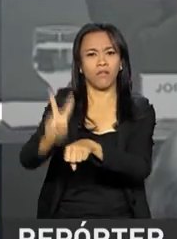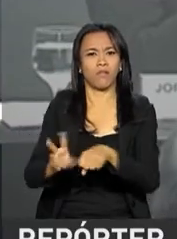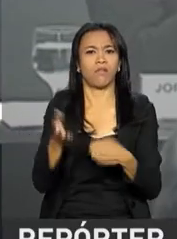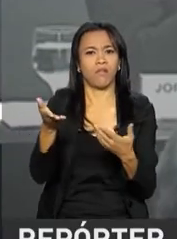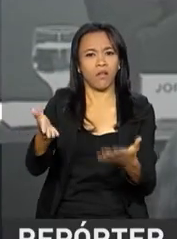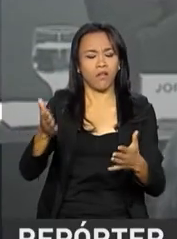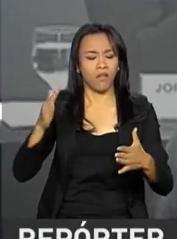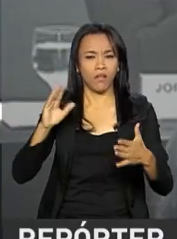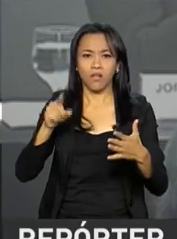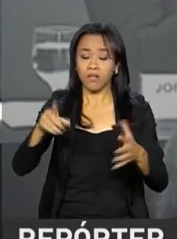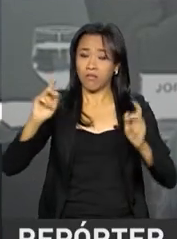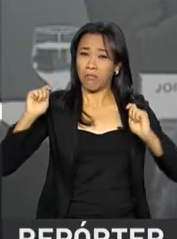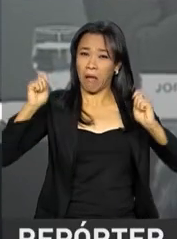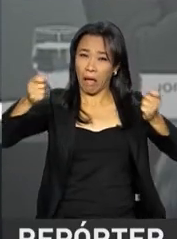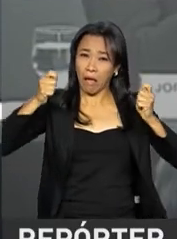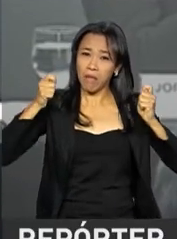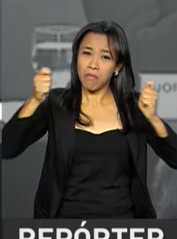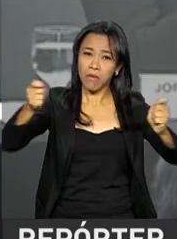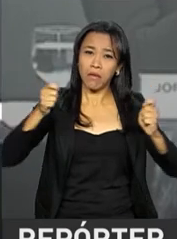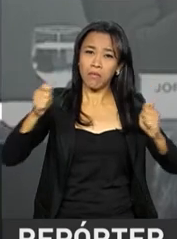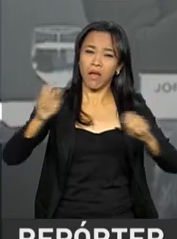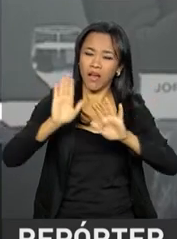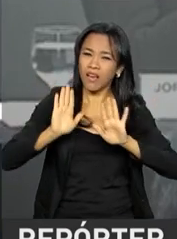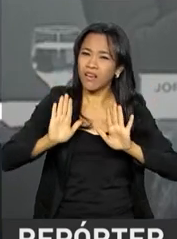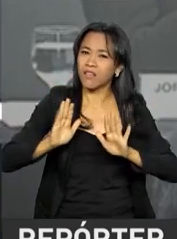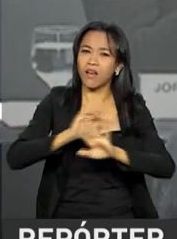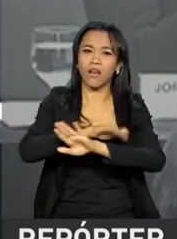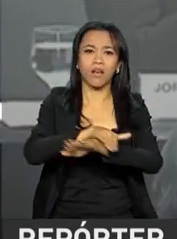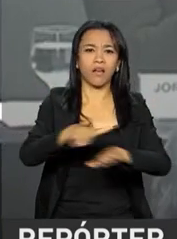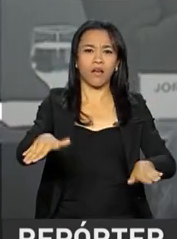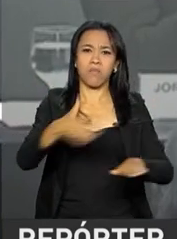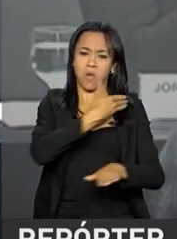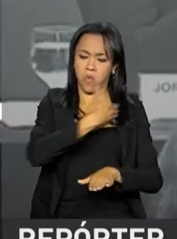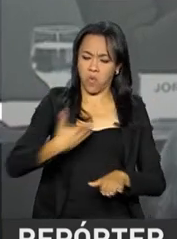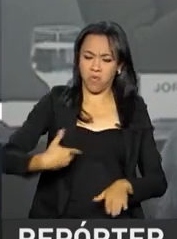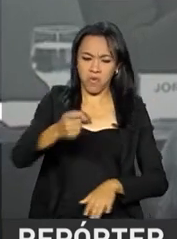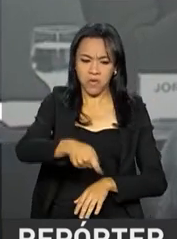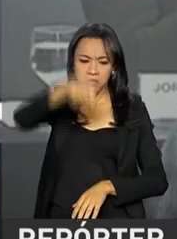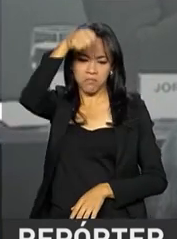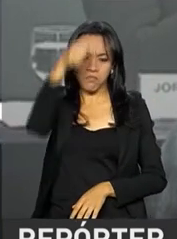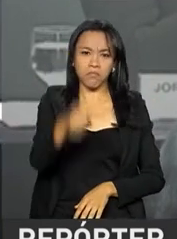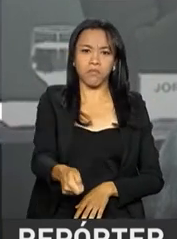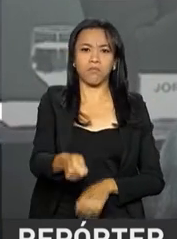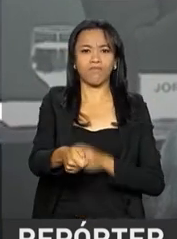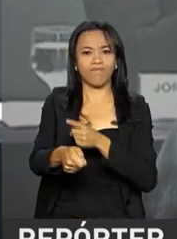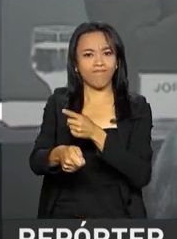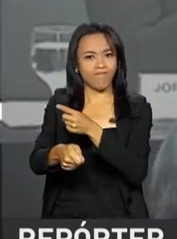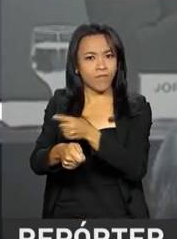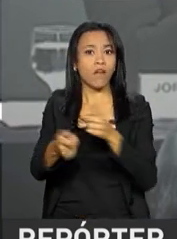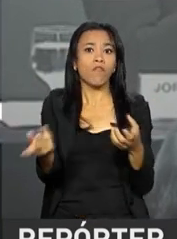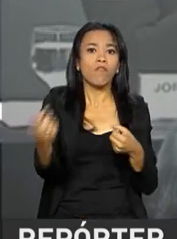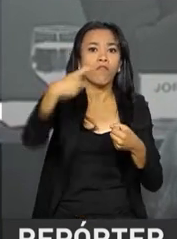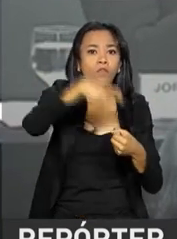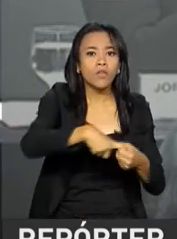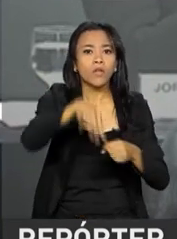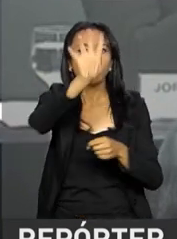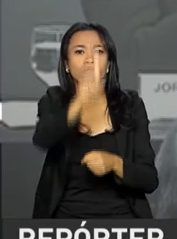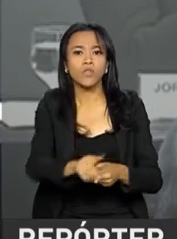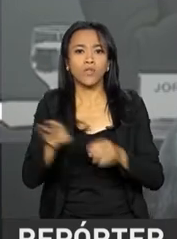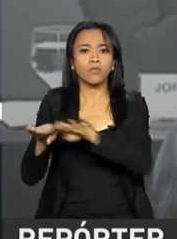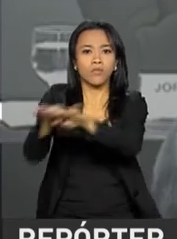da Venezuela repressora, basta da Venezuela ditatorial, restaurem a democracia e